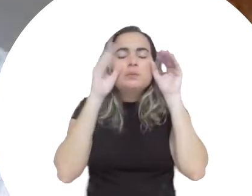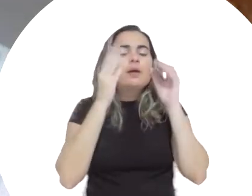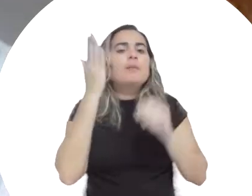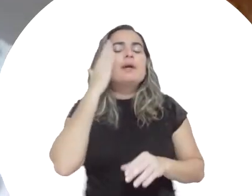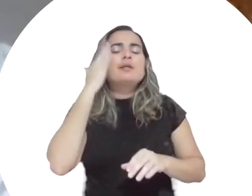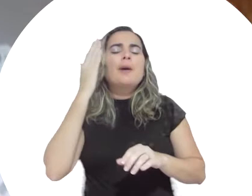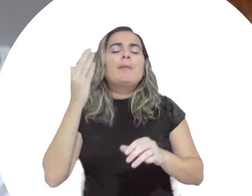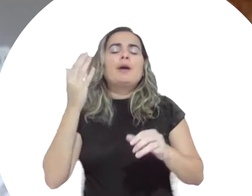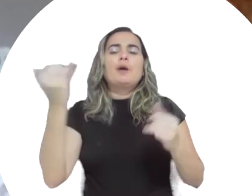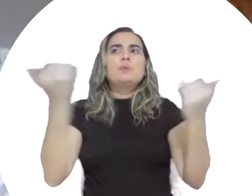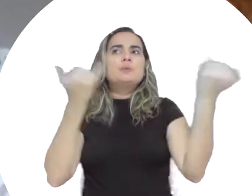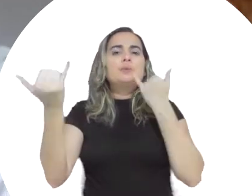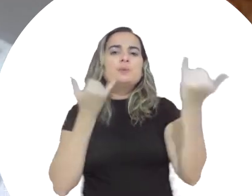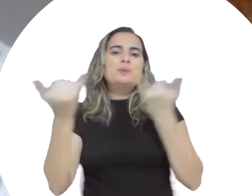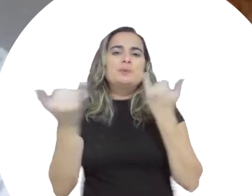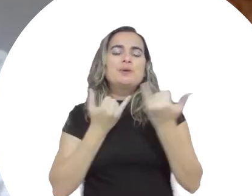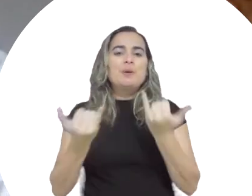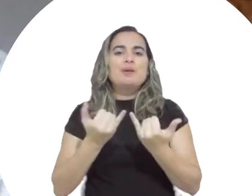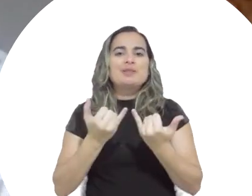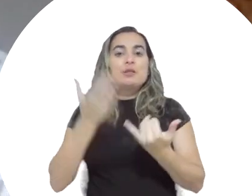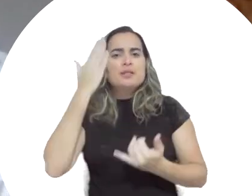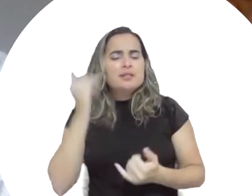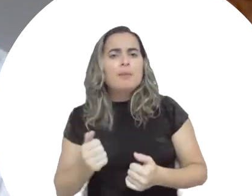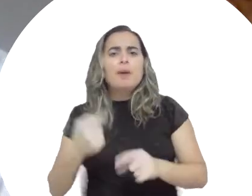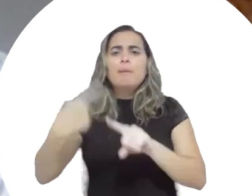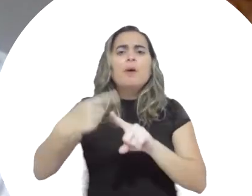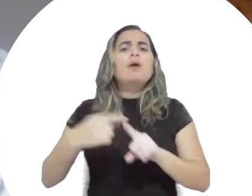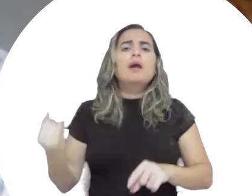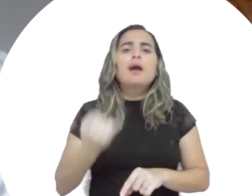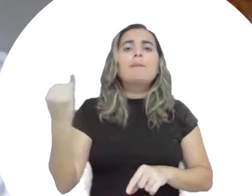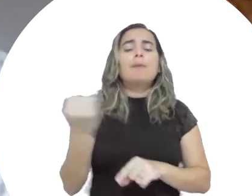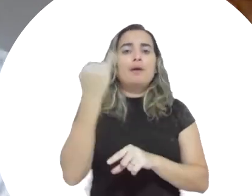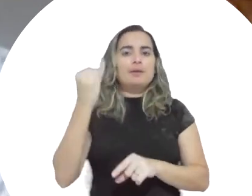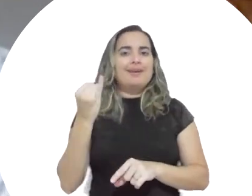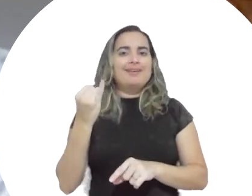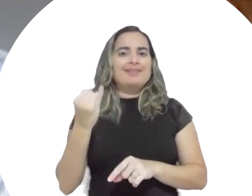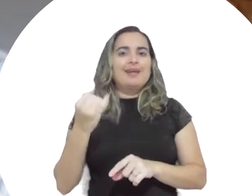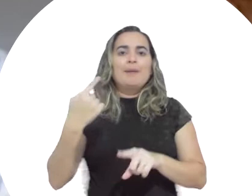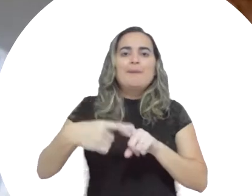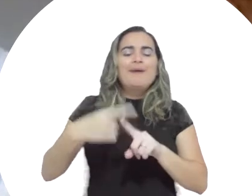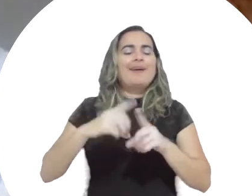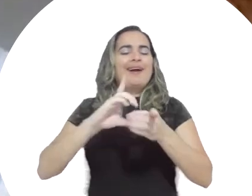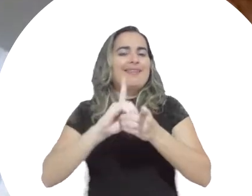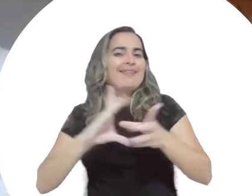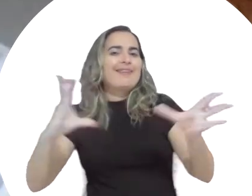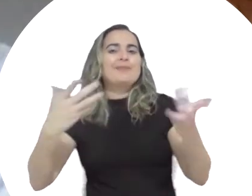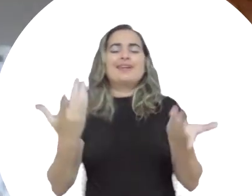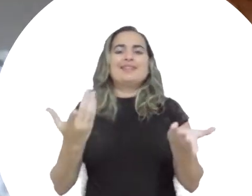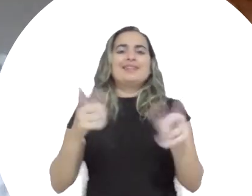dessa divulgação em massa e do mesário saber não só a importância de trabalhar